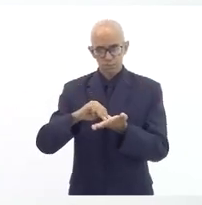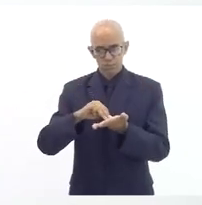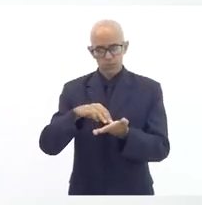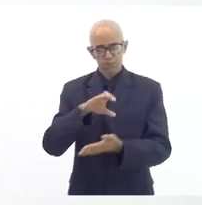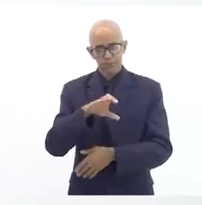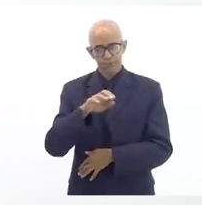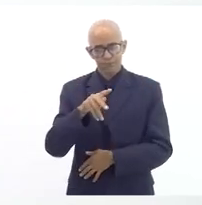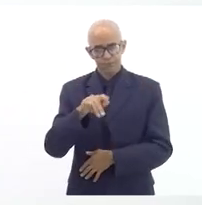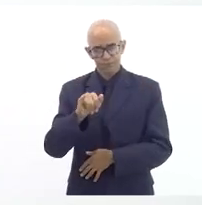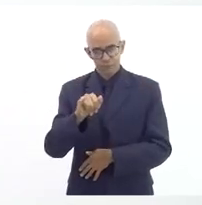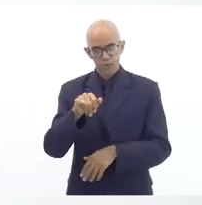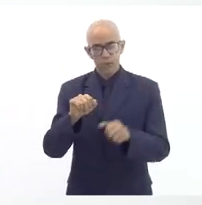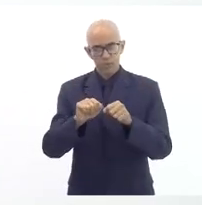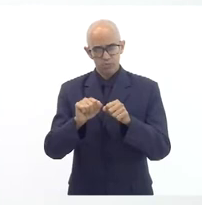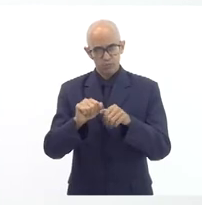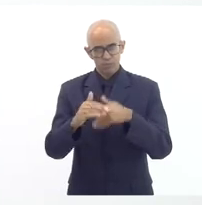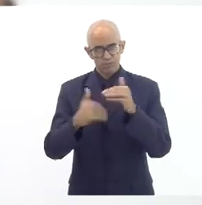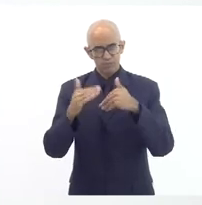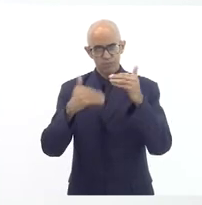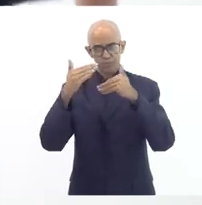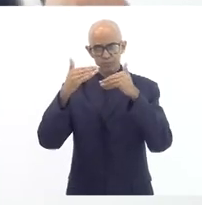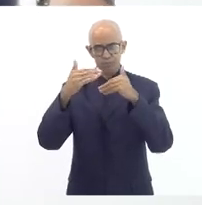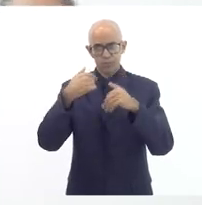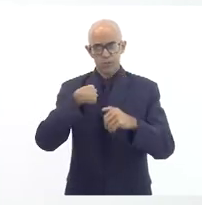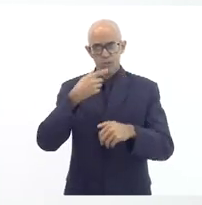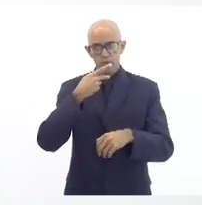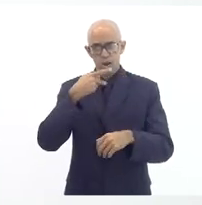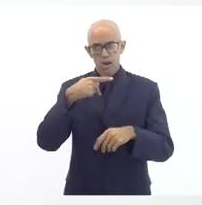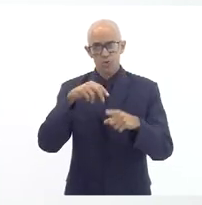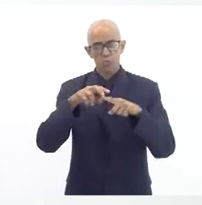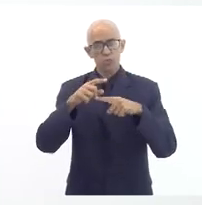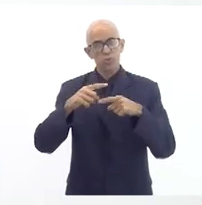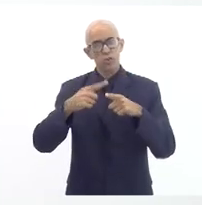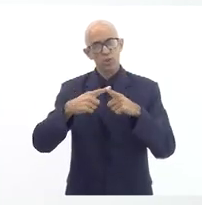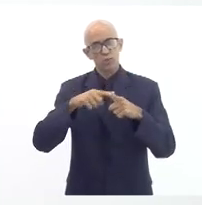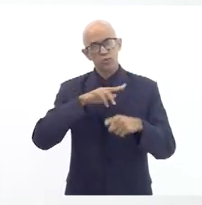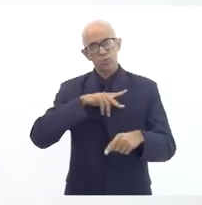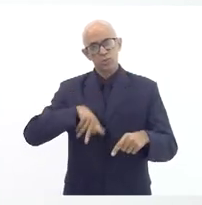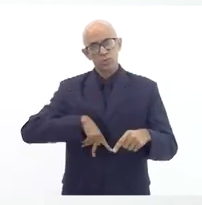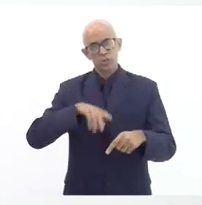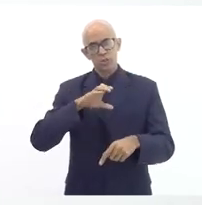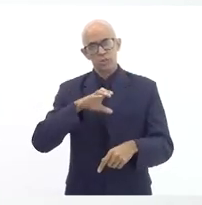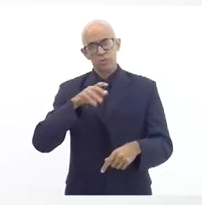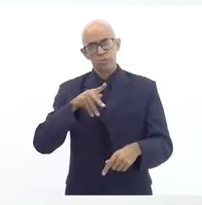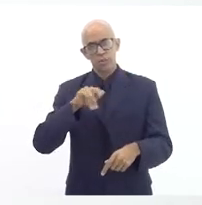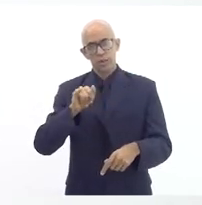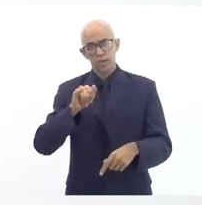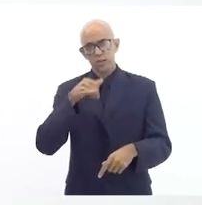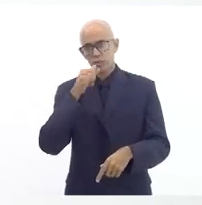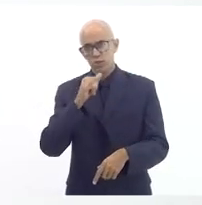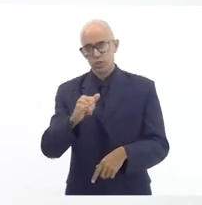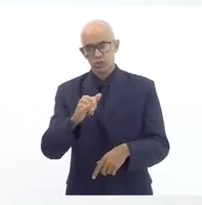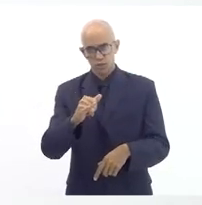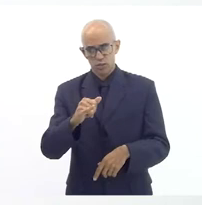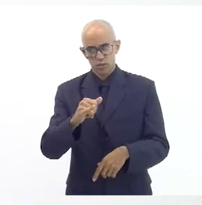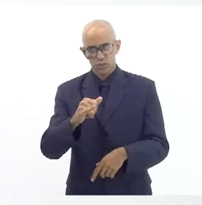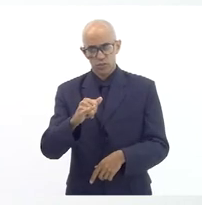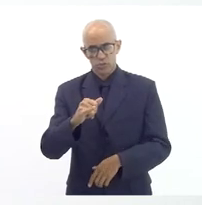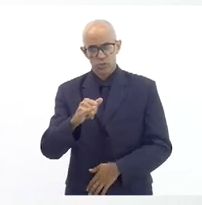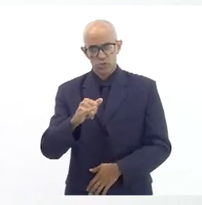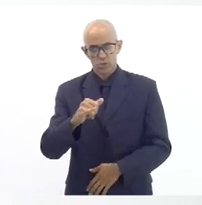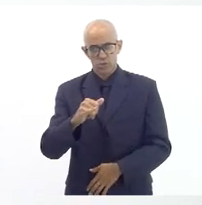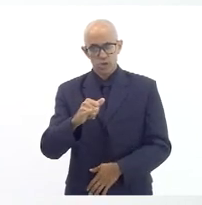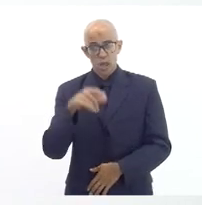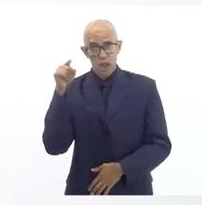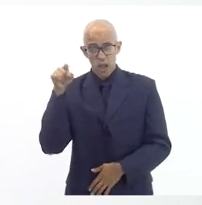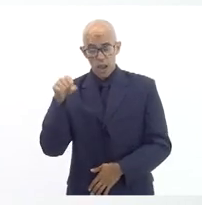vem desempenhando. E falo isso como presidente de outra CPI nessa casa. Eu presido a CPI da Energia, e lá na CPI